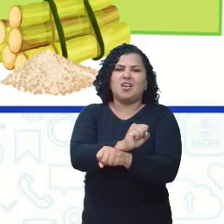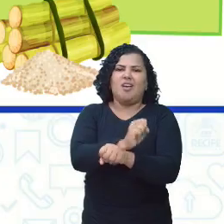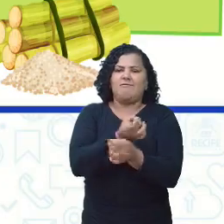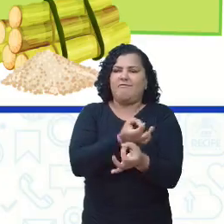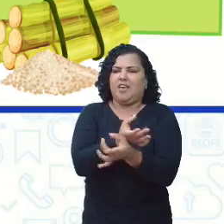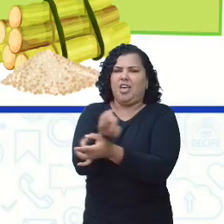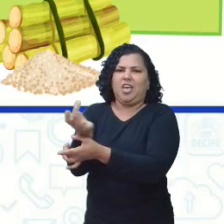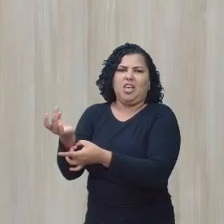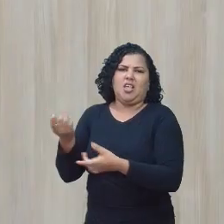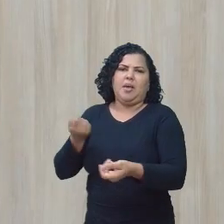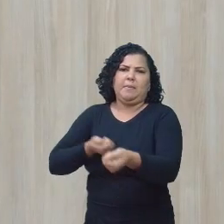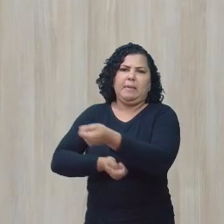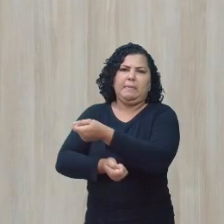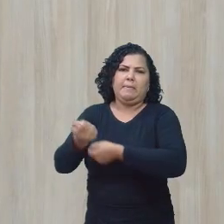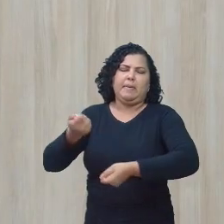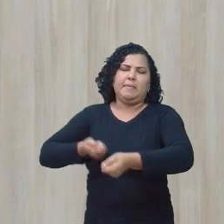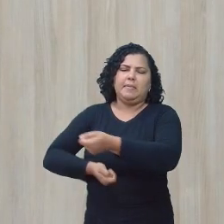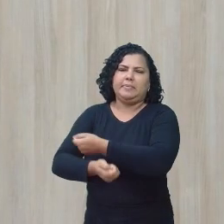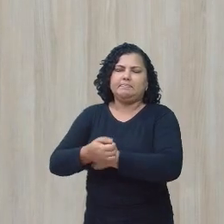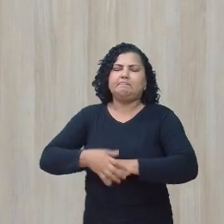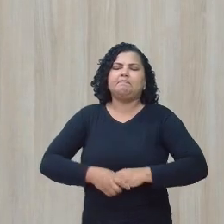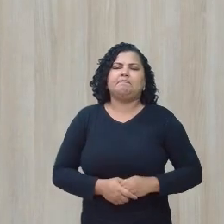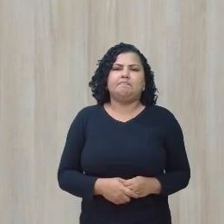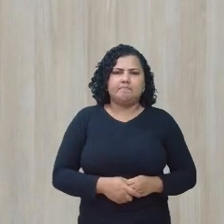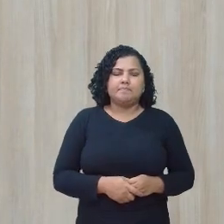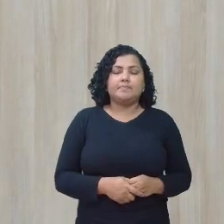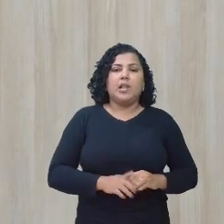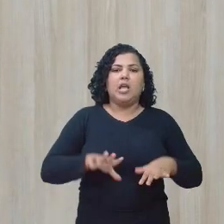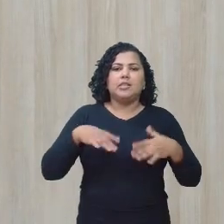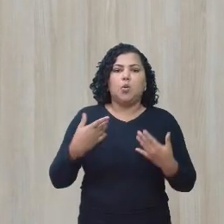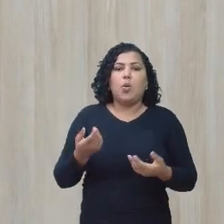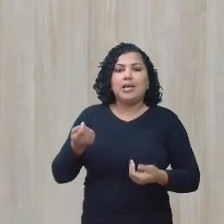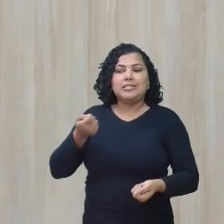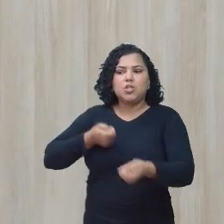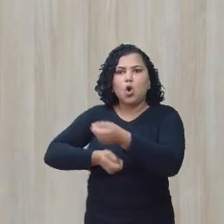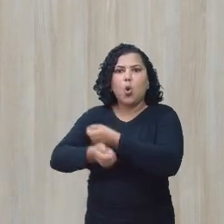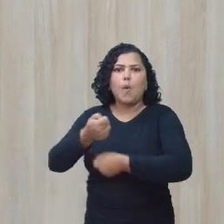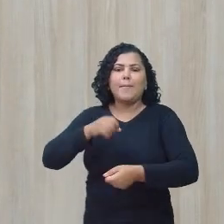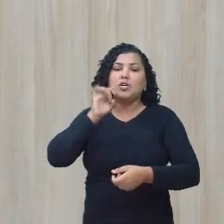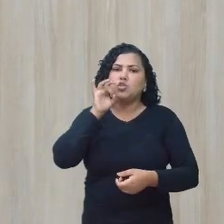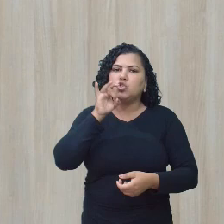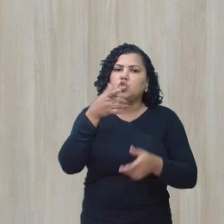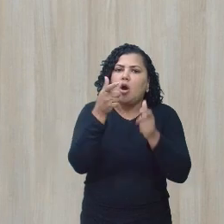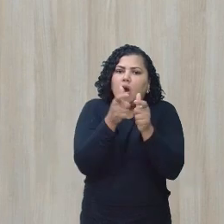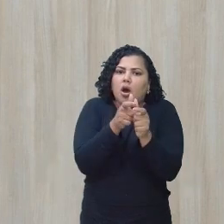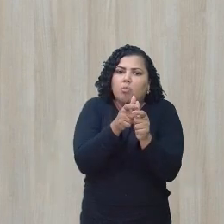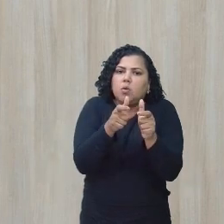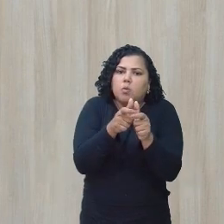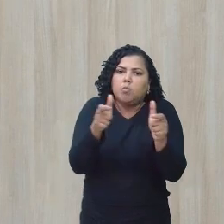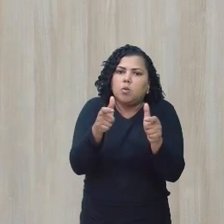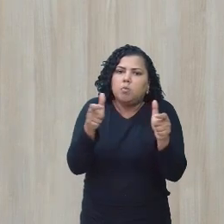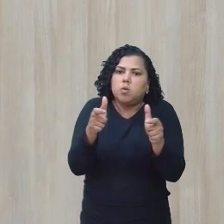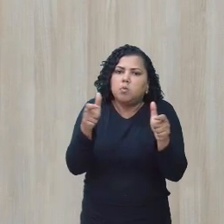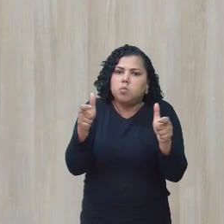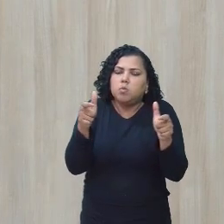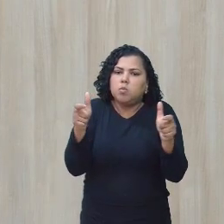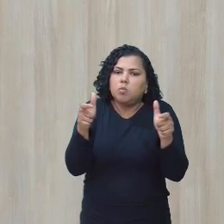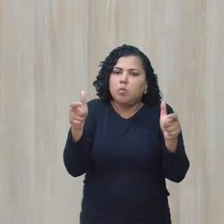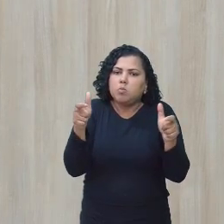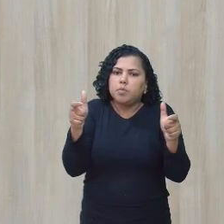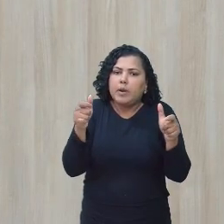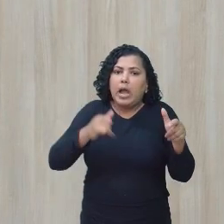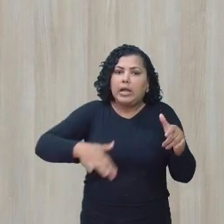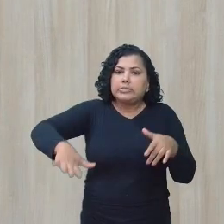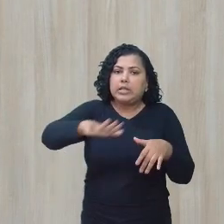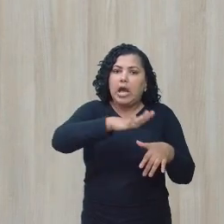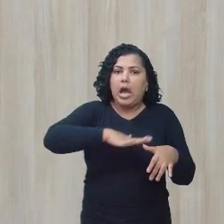como, né, escravizados, e aí esse comércio ele só tende a crescer no Atlântico, né? Então, no comércio que envolve